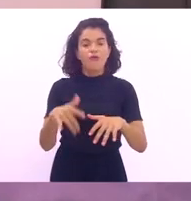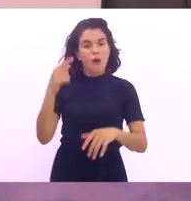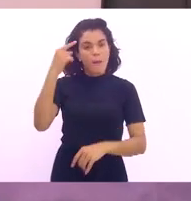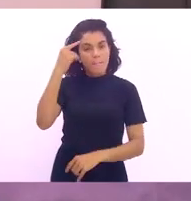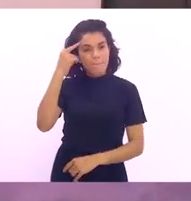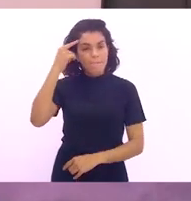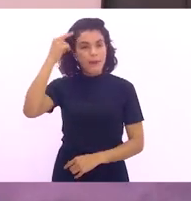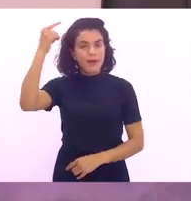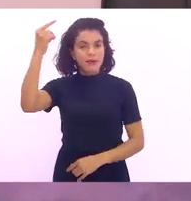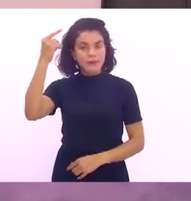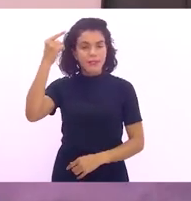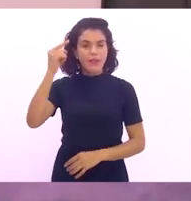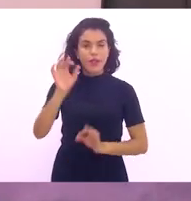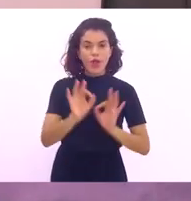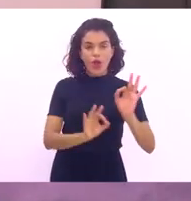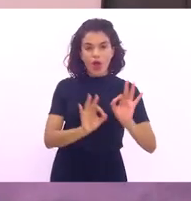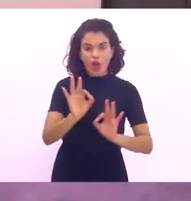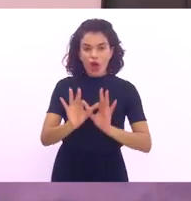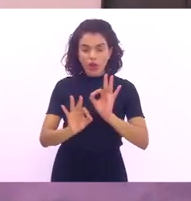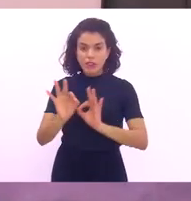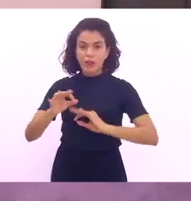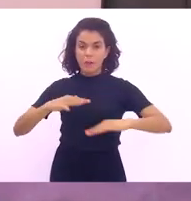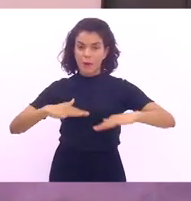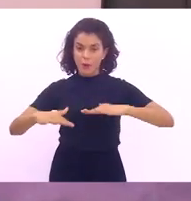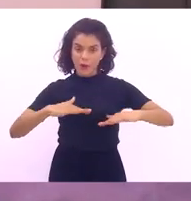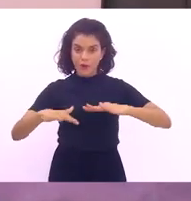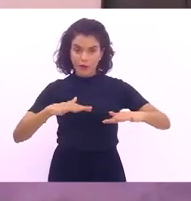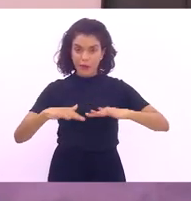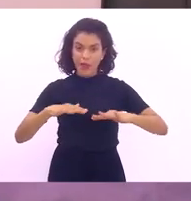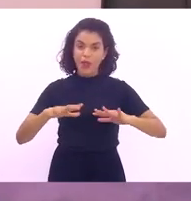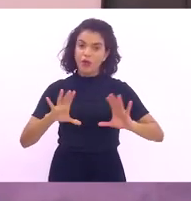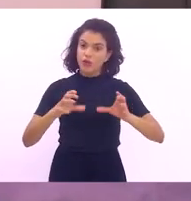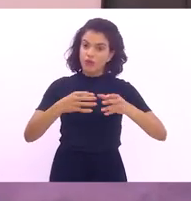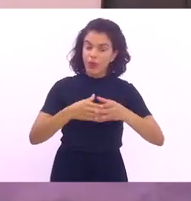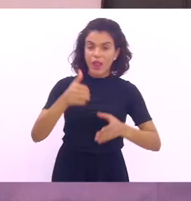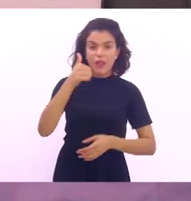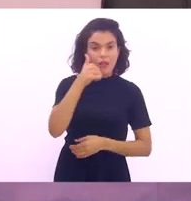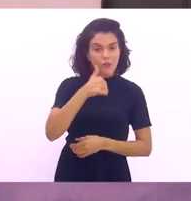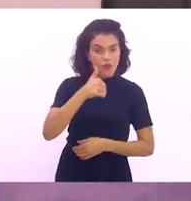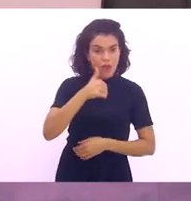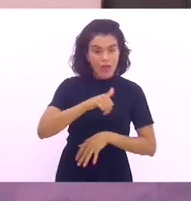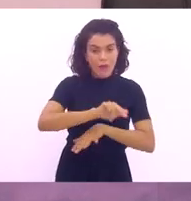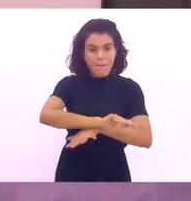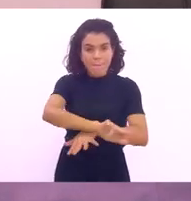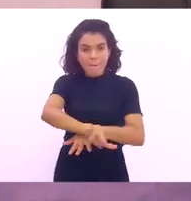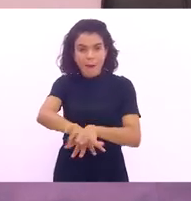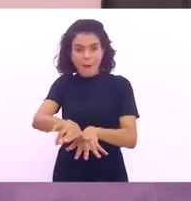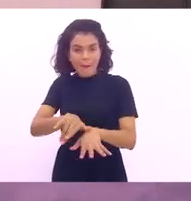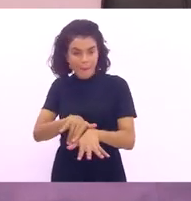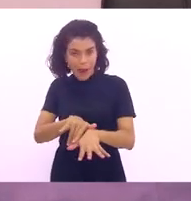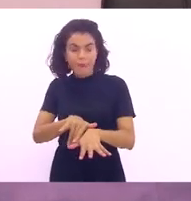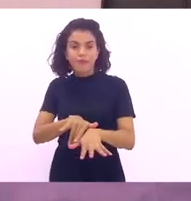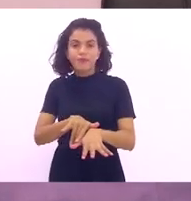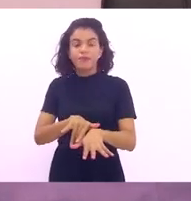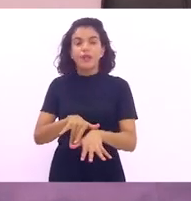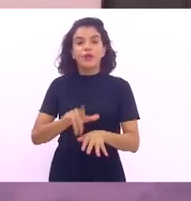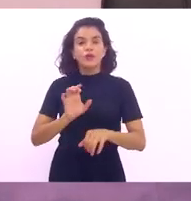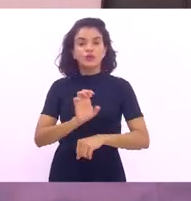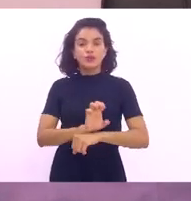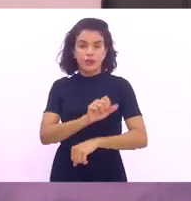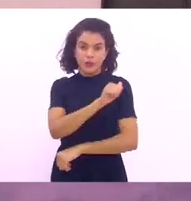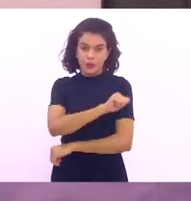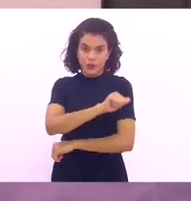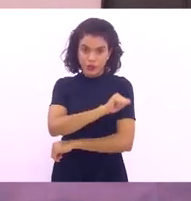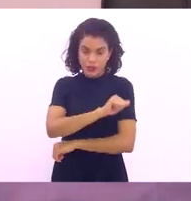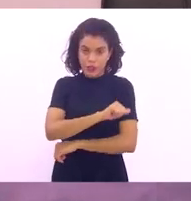pensada e organizada pelo movimento de mulheres diferentes Vertentes do movimento de mulheres do Estado